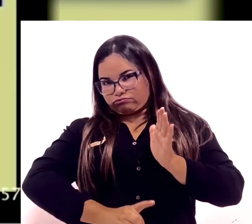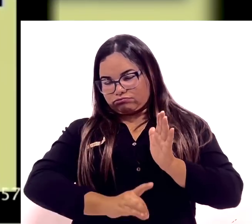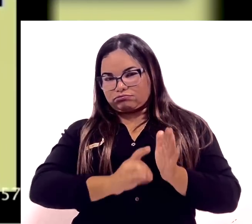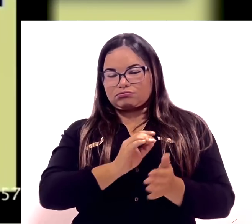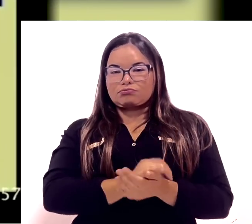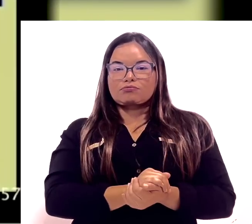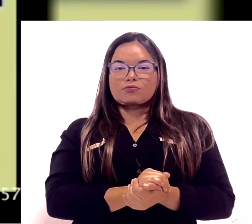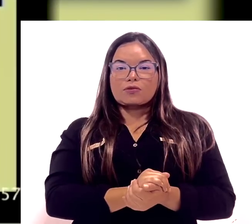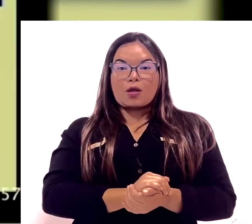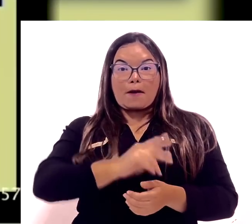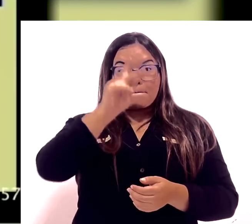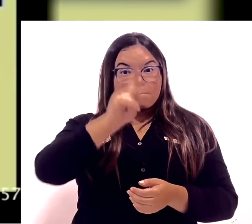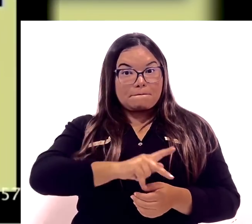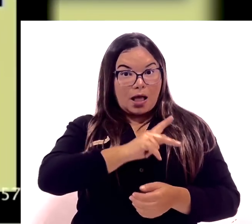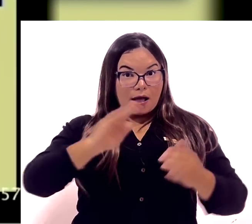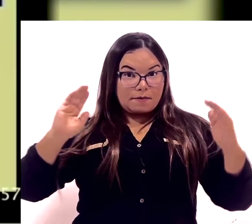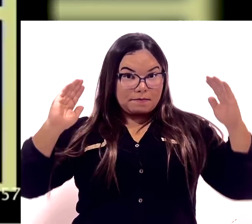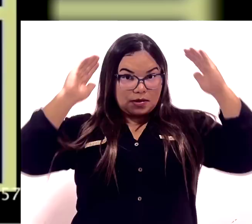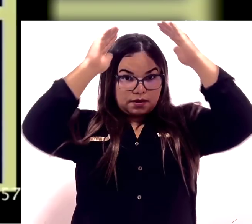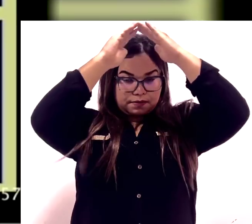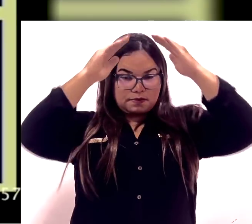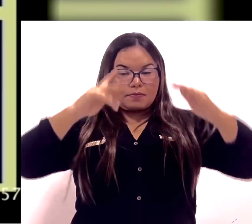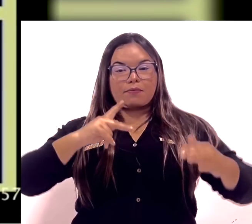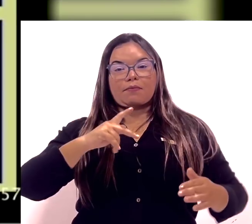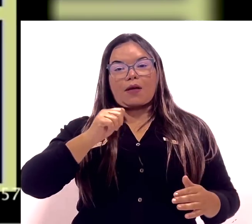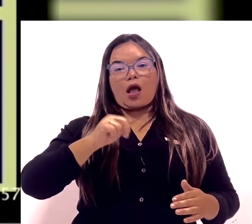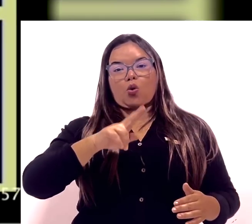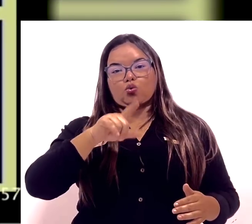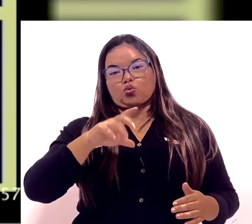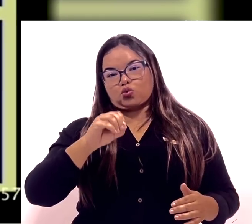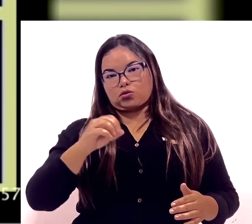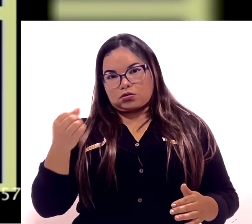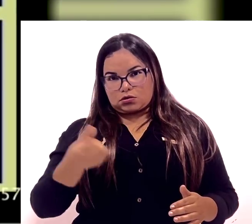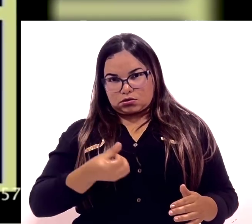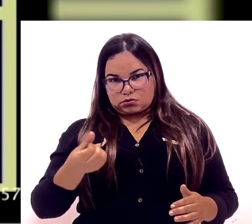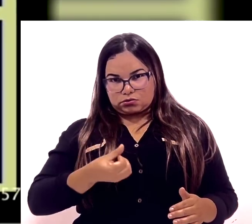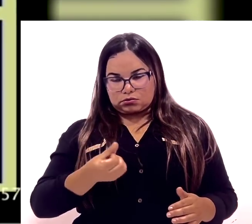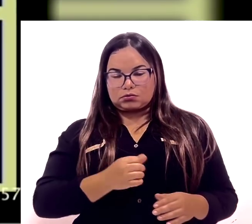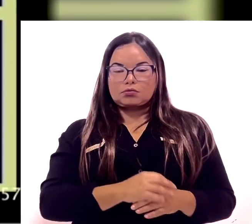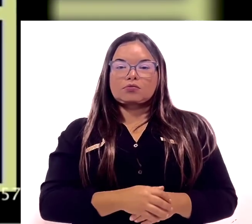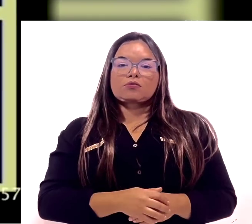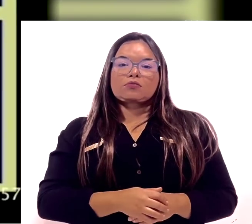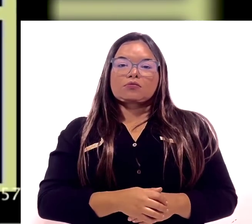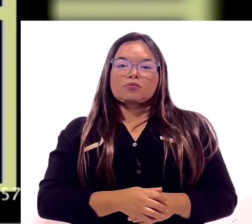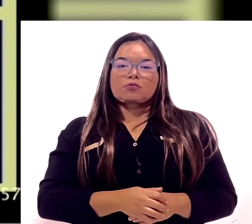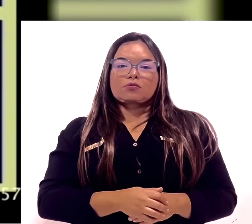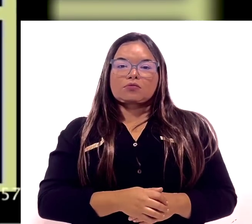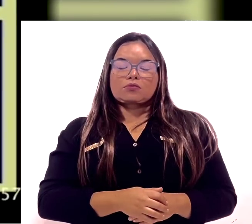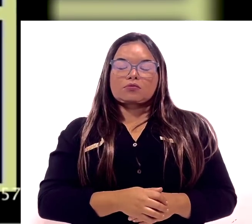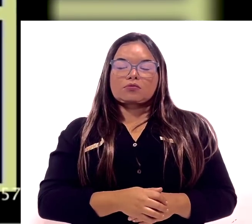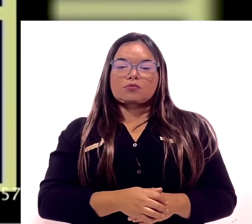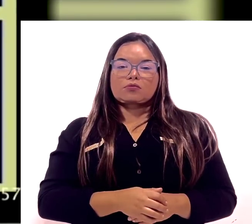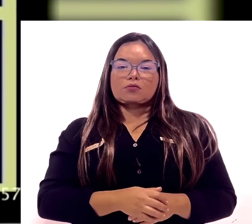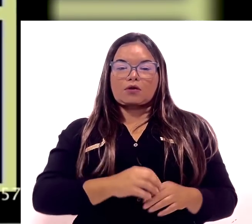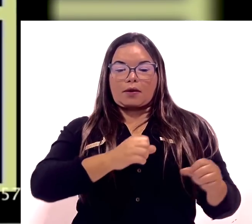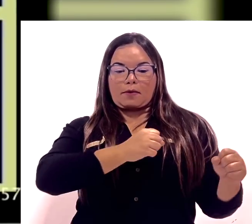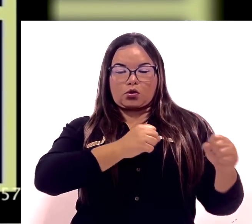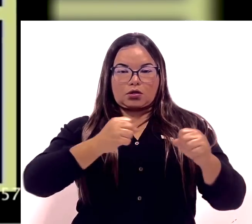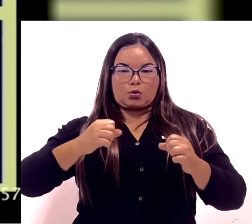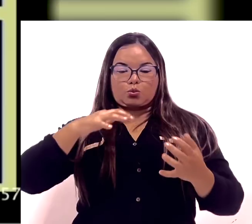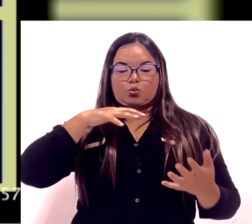Papa Paulo VI escreveu, em uma sessão intitulada Para a Efetiva Autoridade Mundial, esta